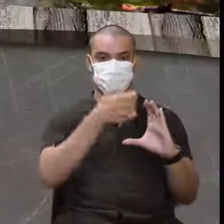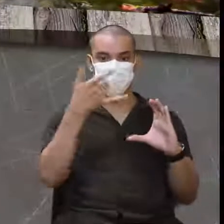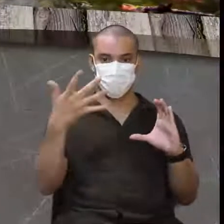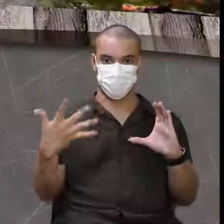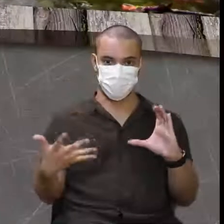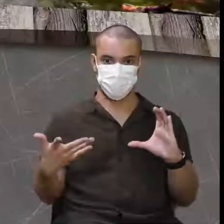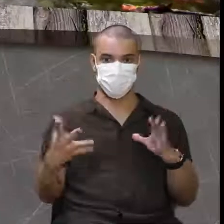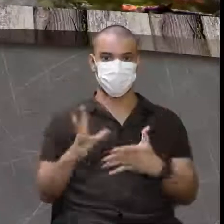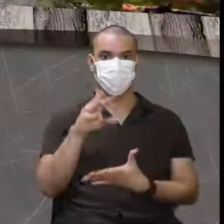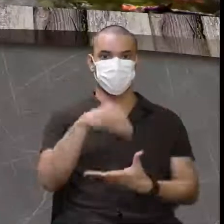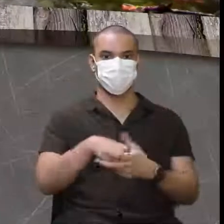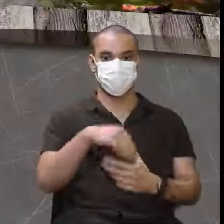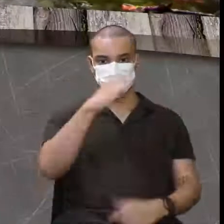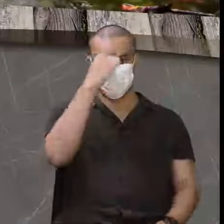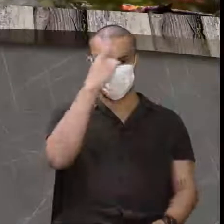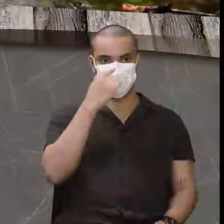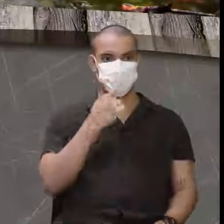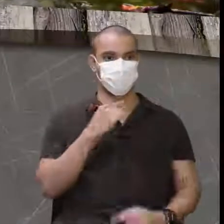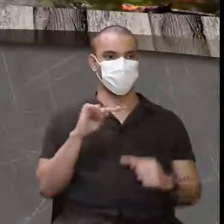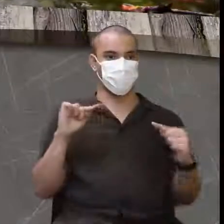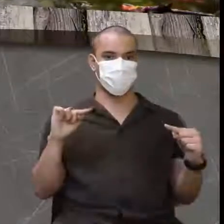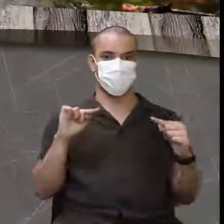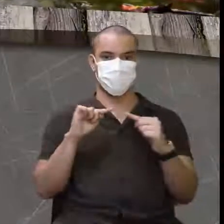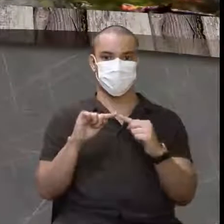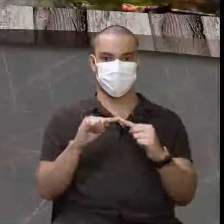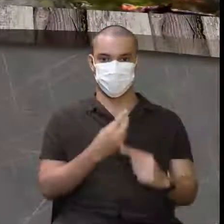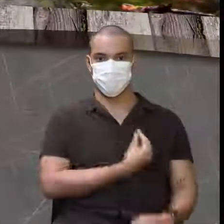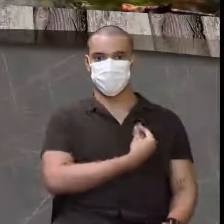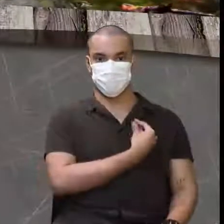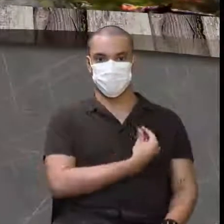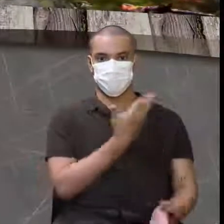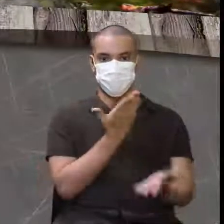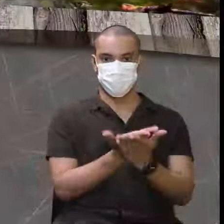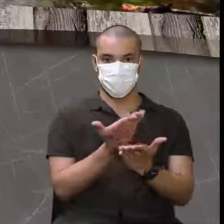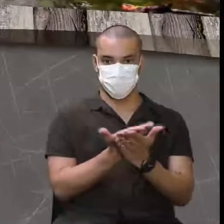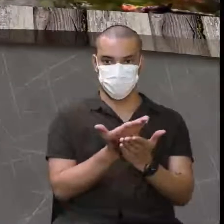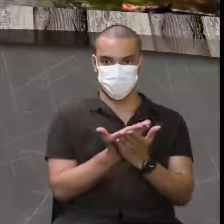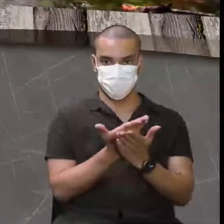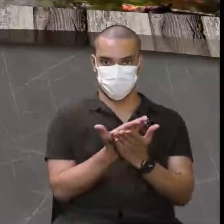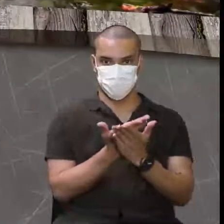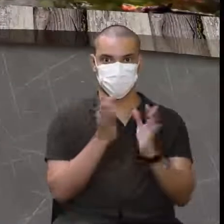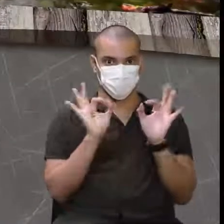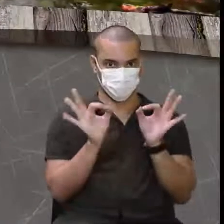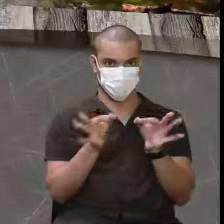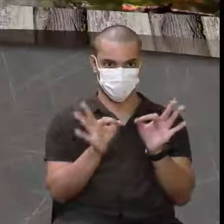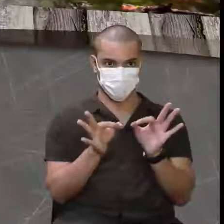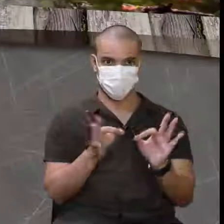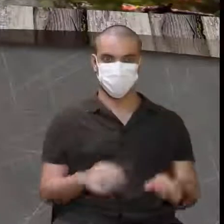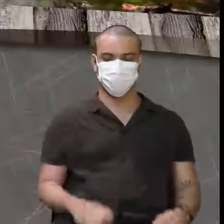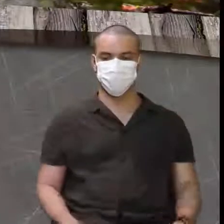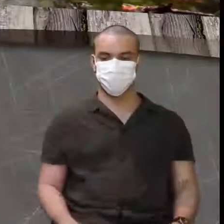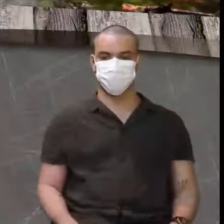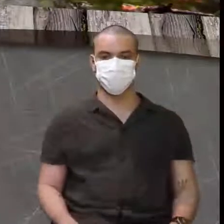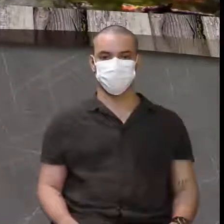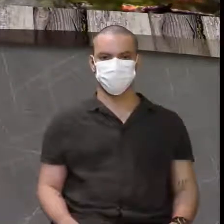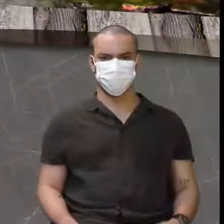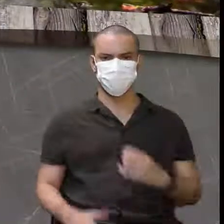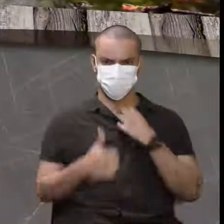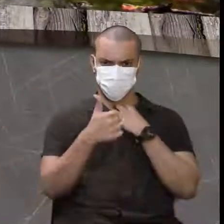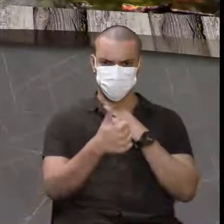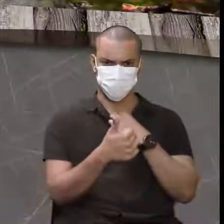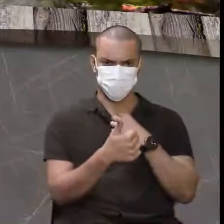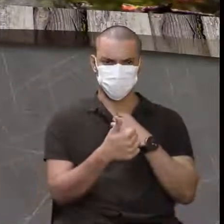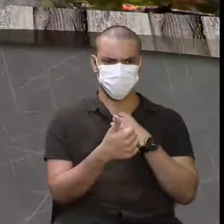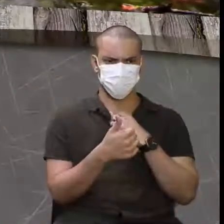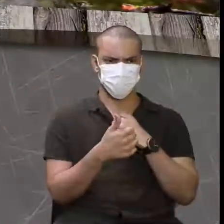características nessa espécie que ele preservou aí para o seu estudo, que é a Pisum sativum. Tá bom? Tudo certo até